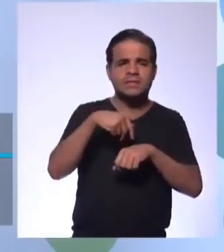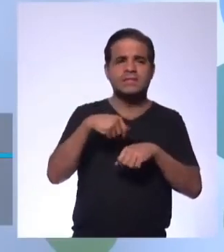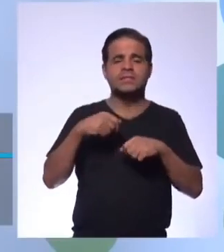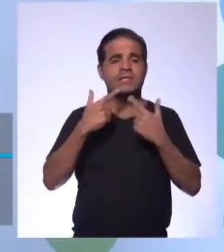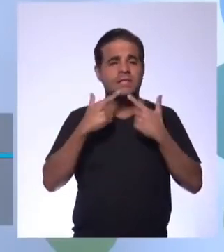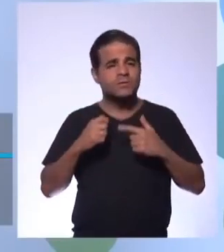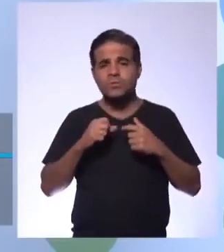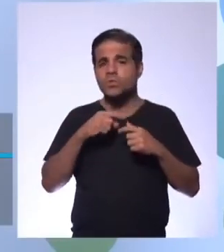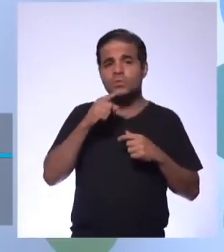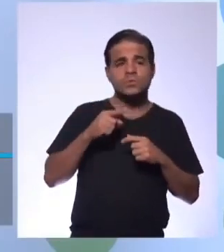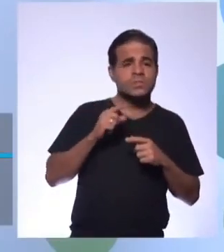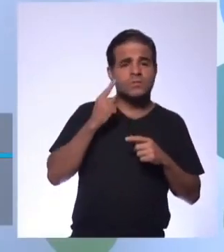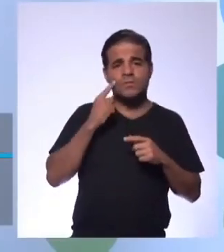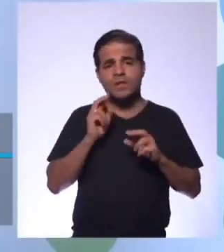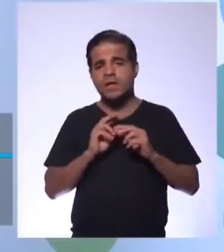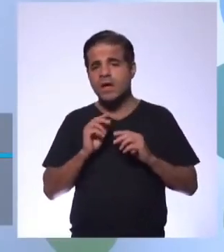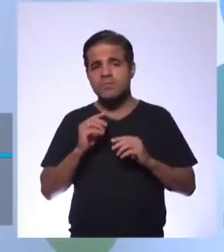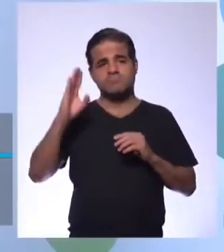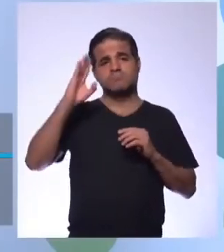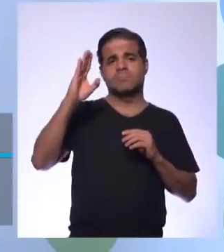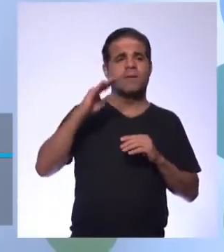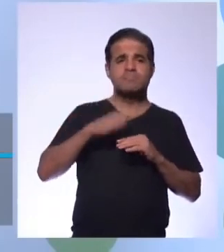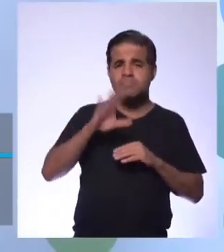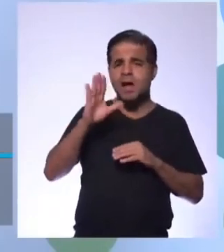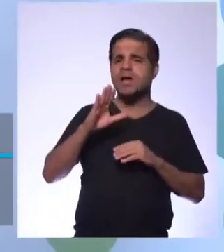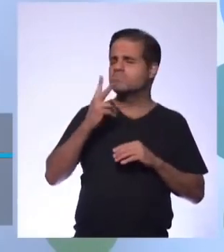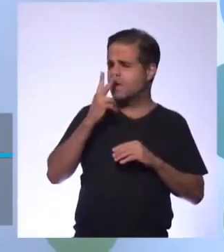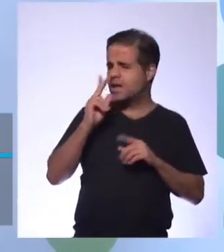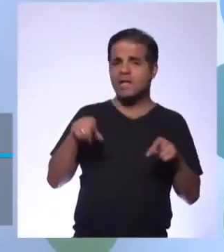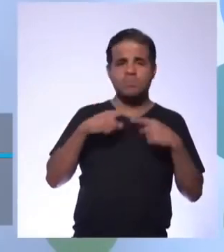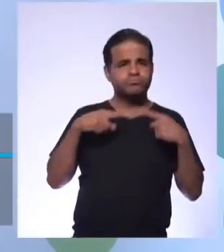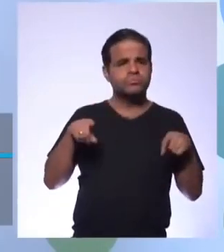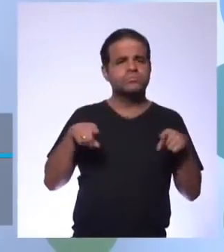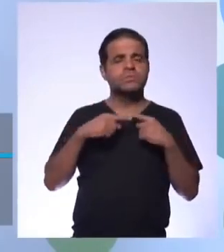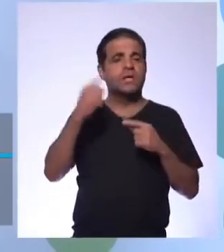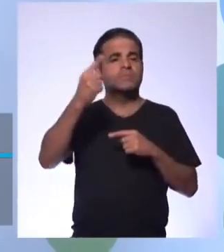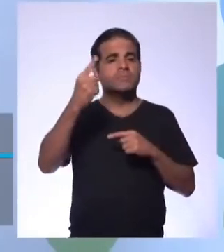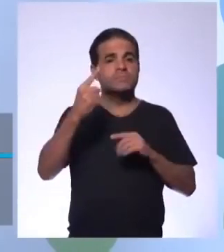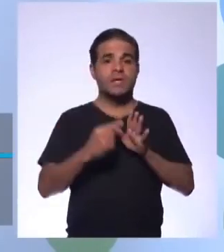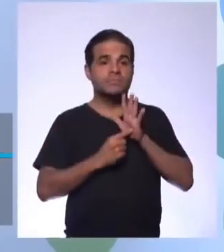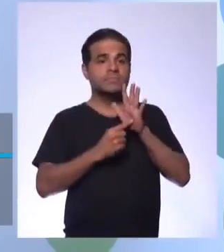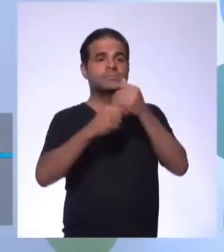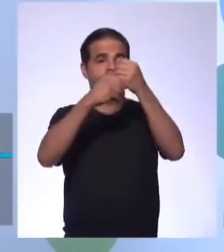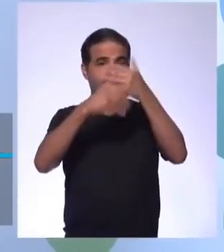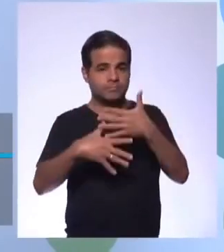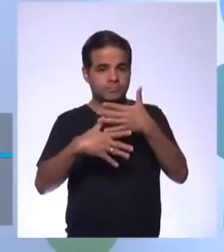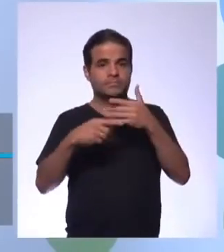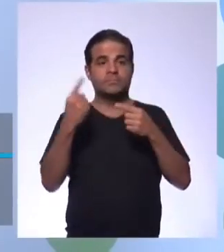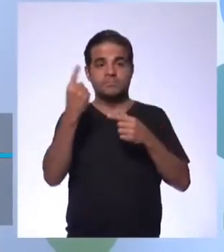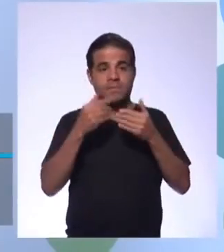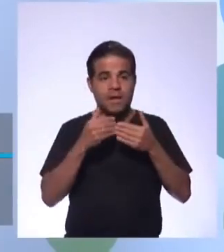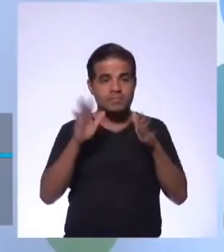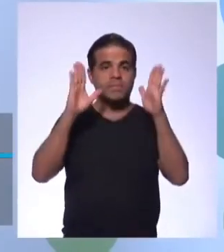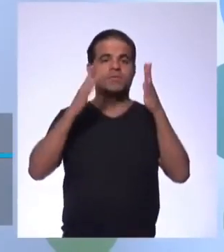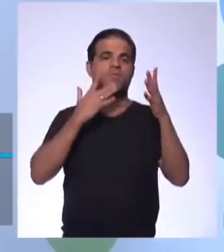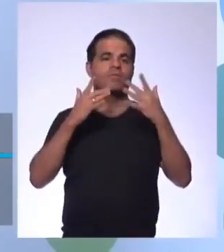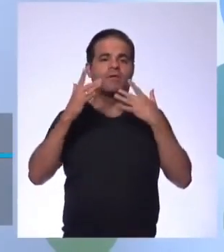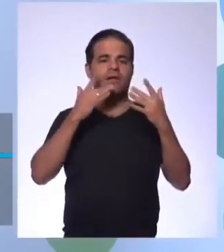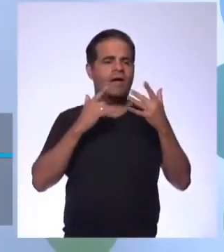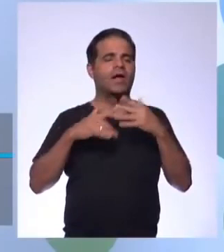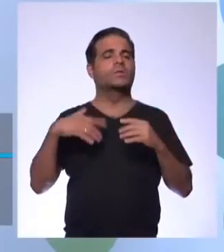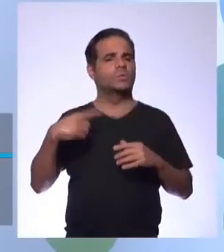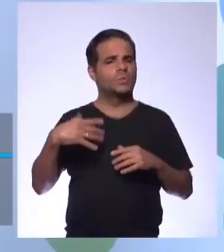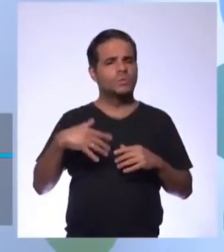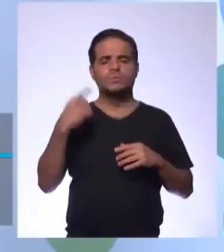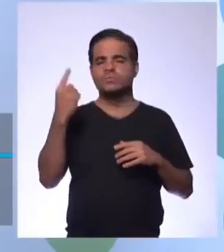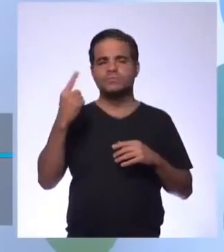consigo diferenciar uma sobressaindo. Talvez a música, talvez a música. A primeira que apareceu no chat assim que abriu foi o teatro, né? Teatro, foi o né?